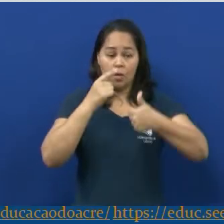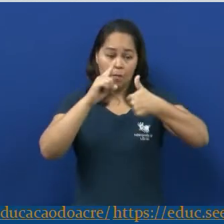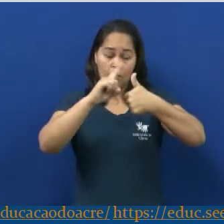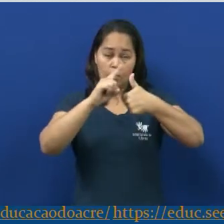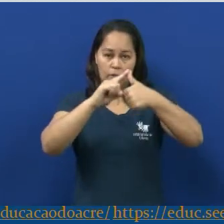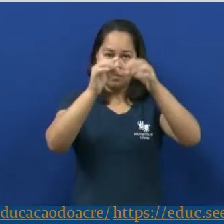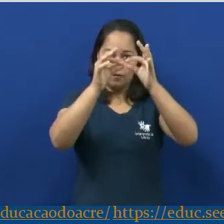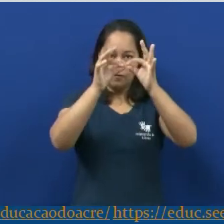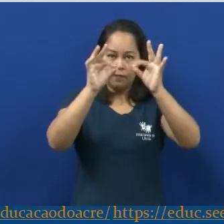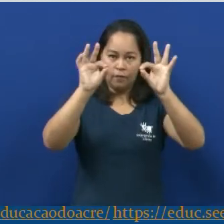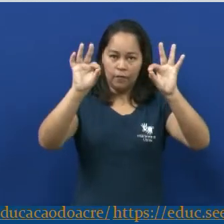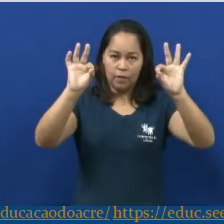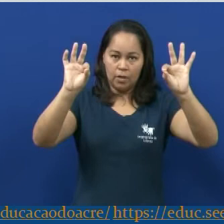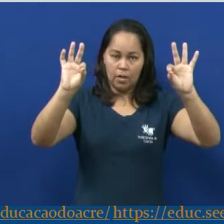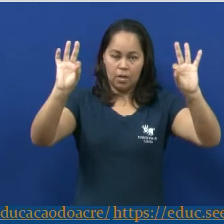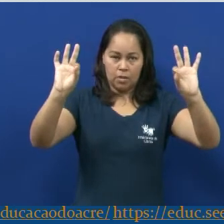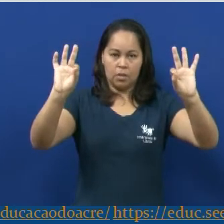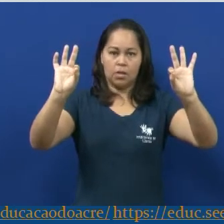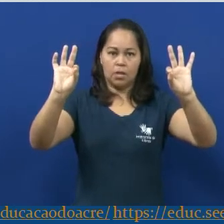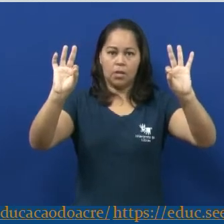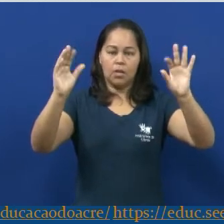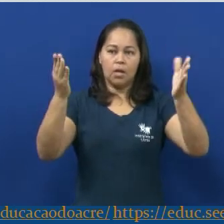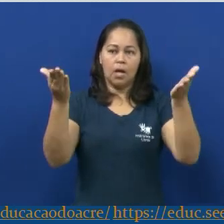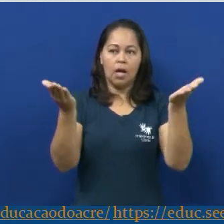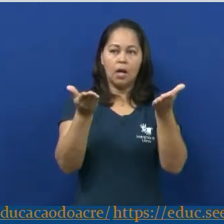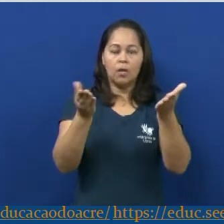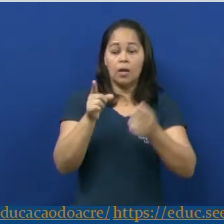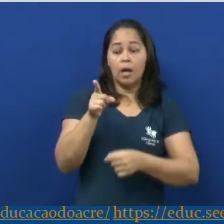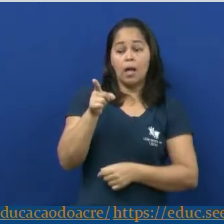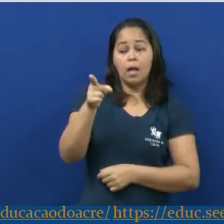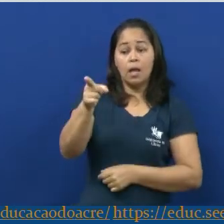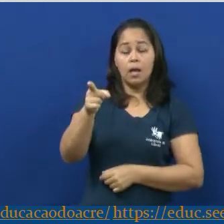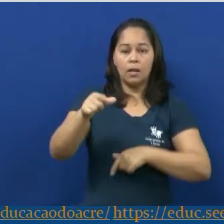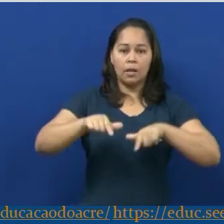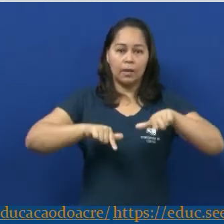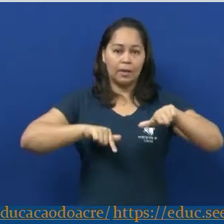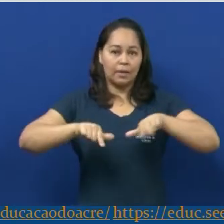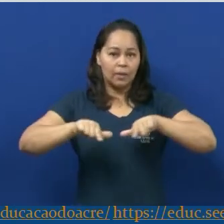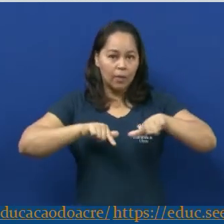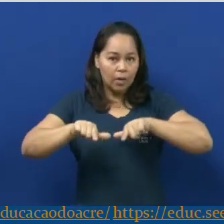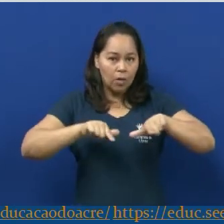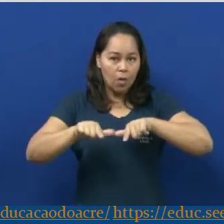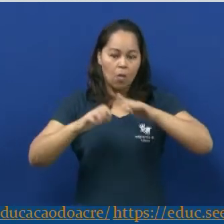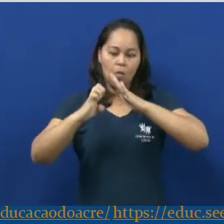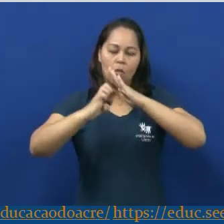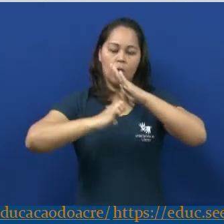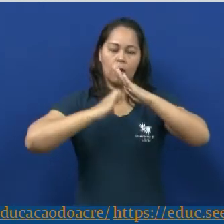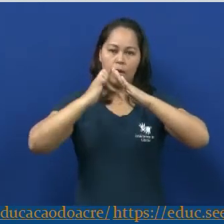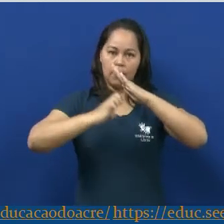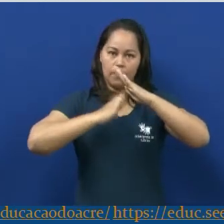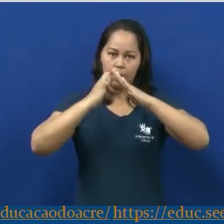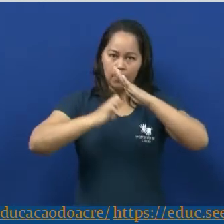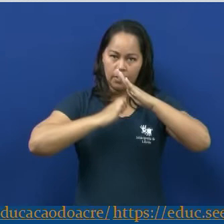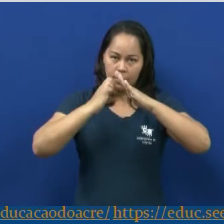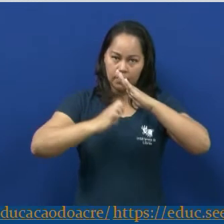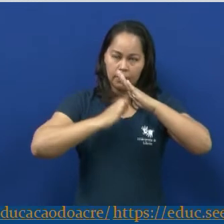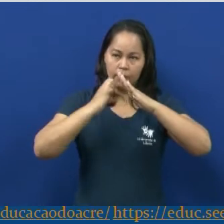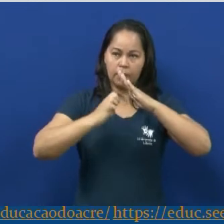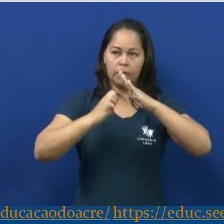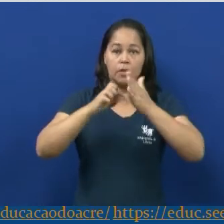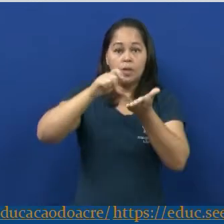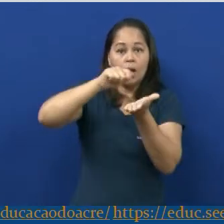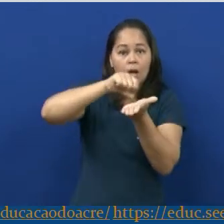solta e agora a forma contraída ele trabalhou naquela empresa t-rex